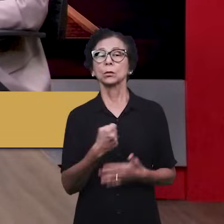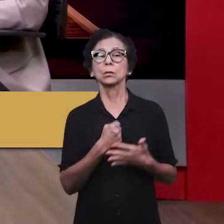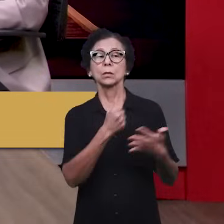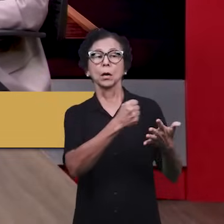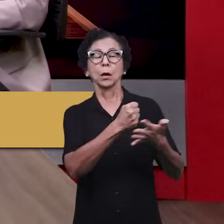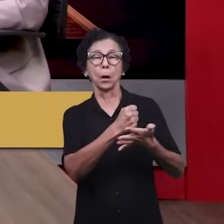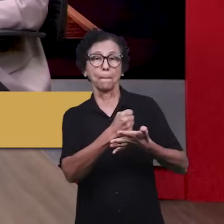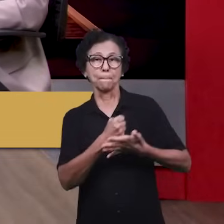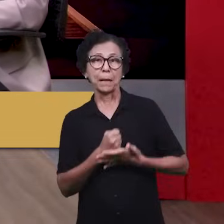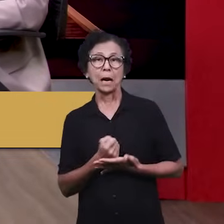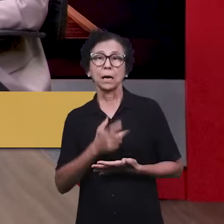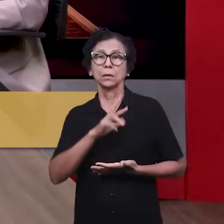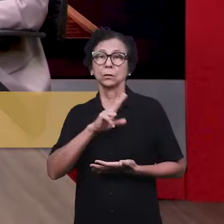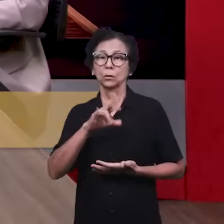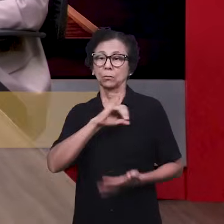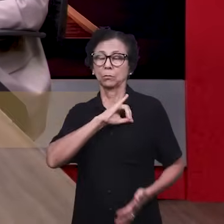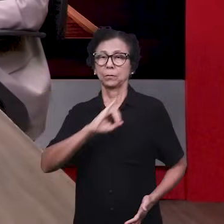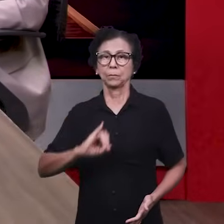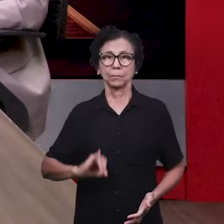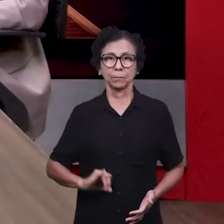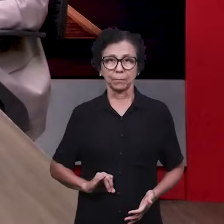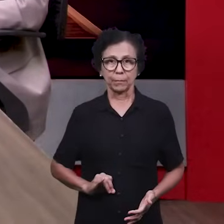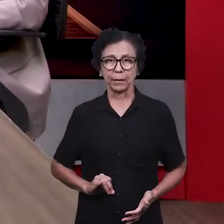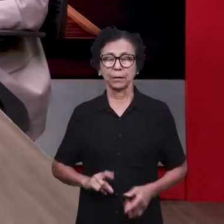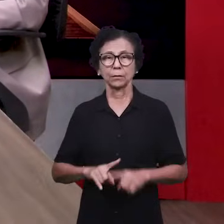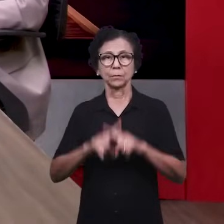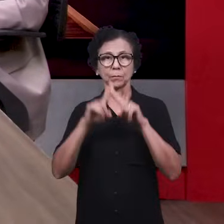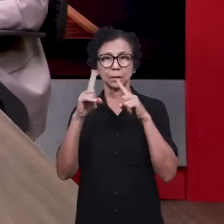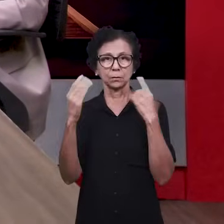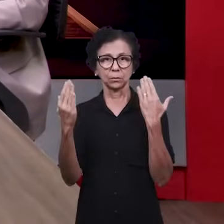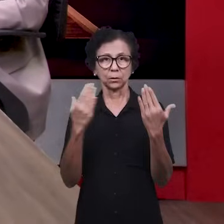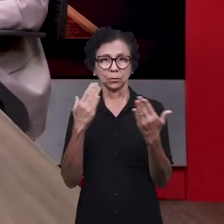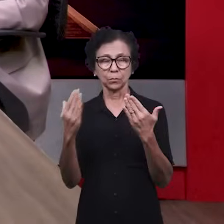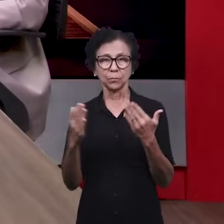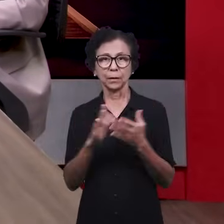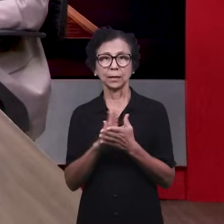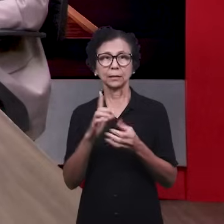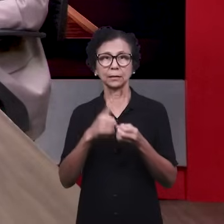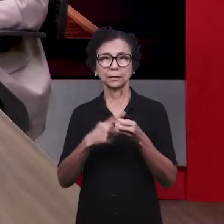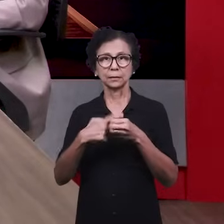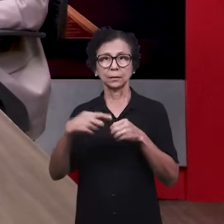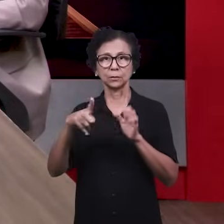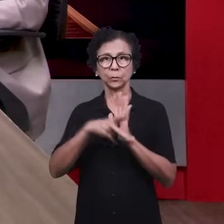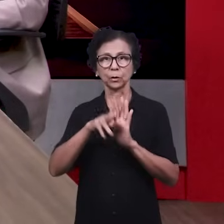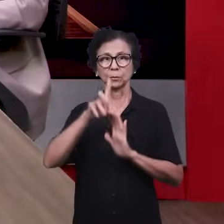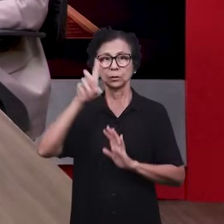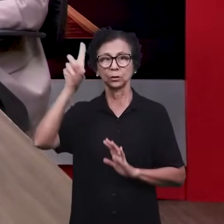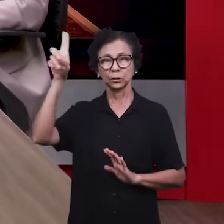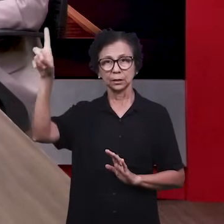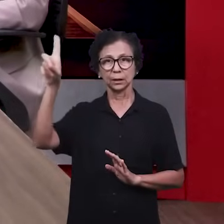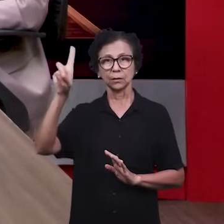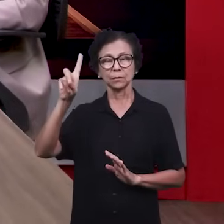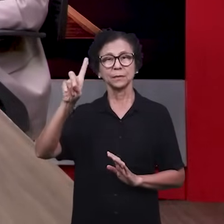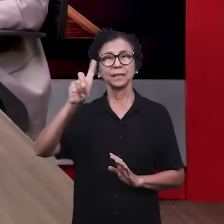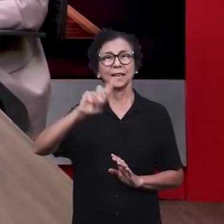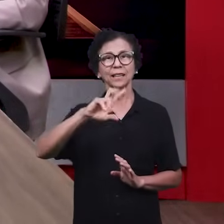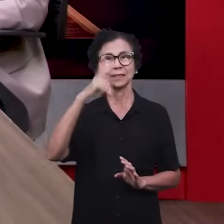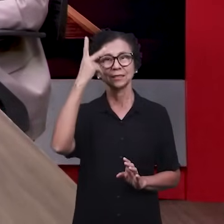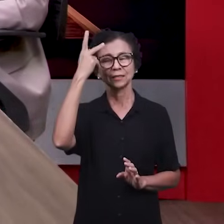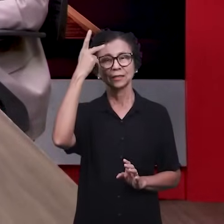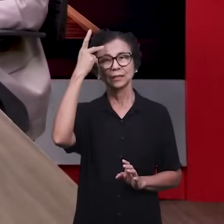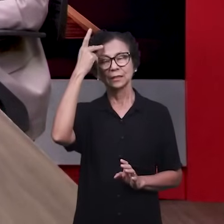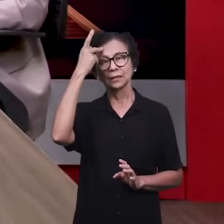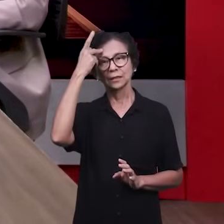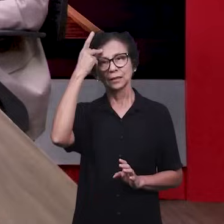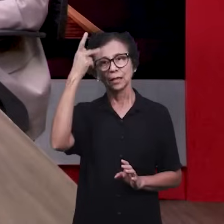amparo não está no Império, mas mesmo assim, quando ele compara a cidade de Deus e a cidade do homem, ele